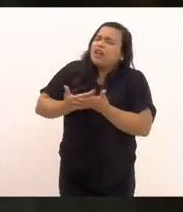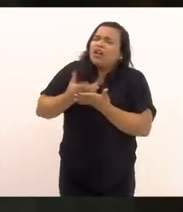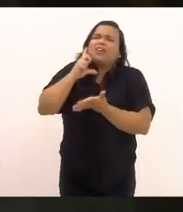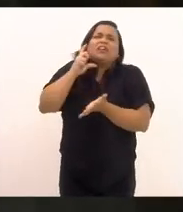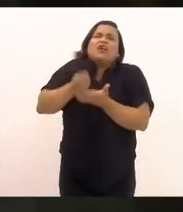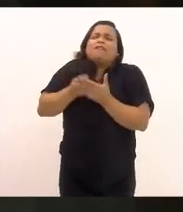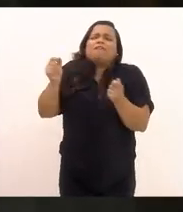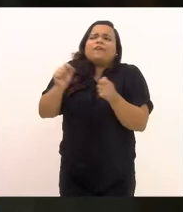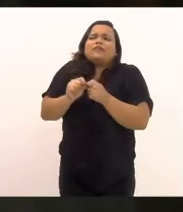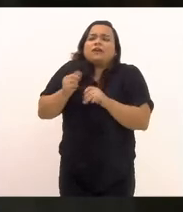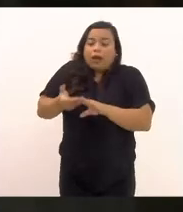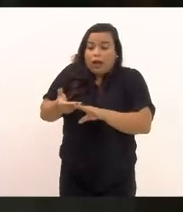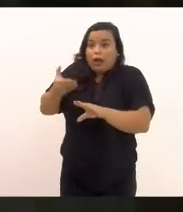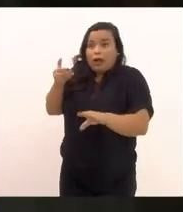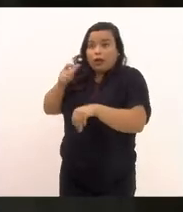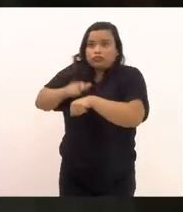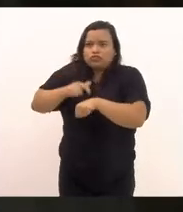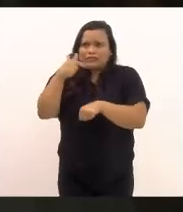Antes das 7 da manhã,